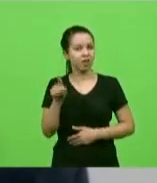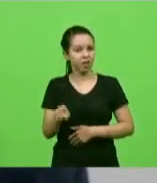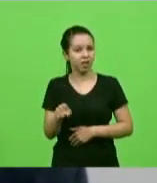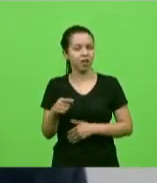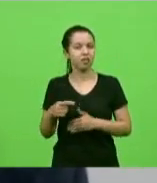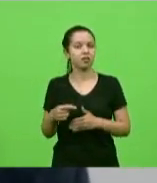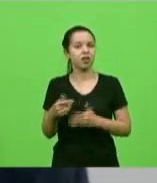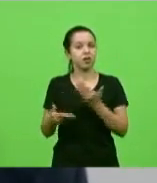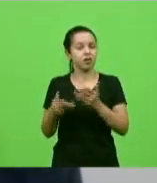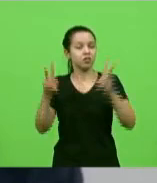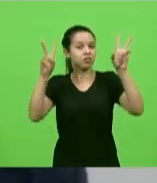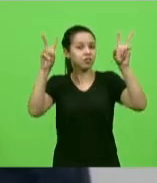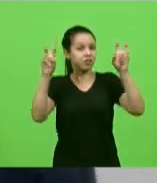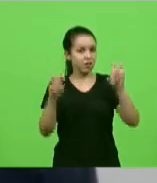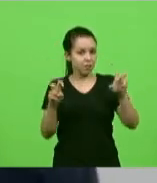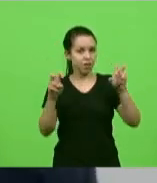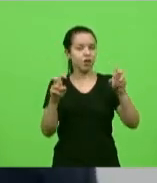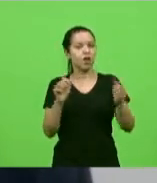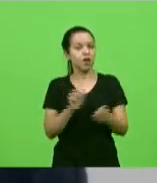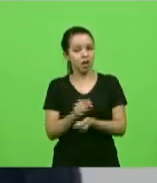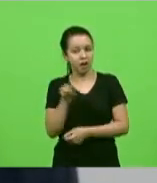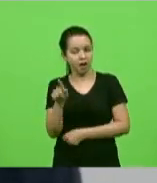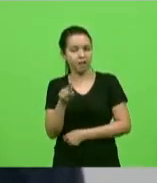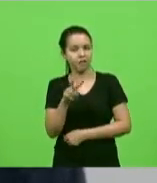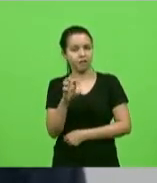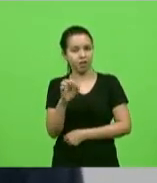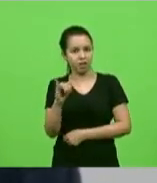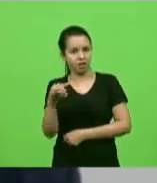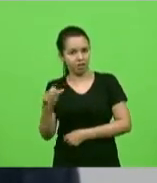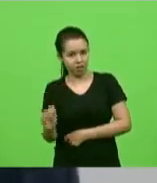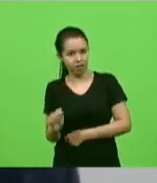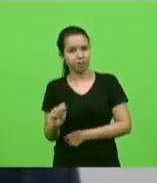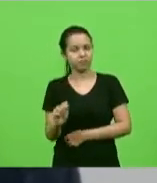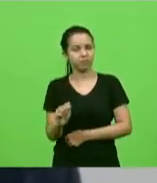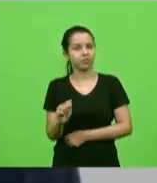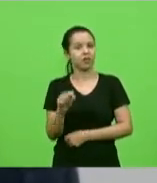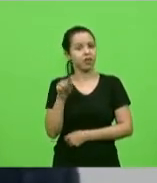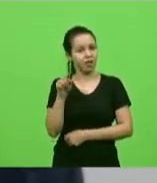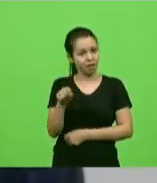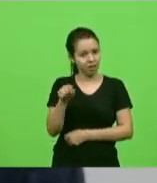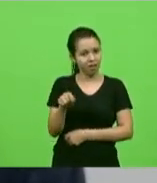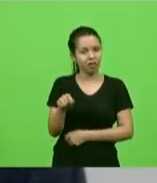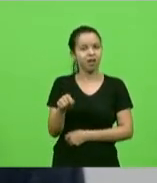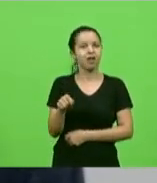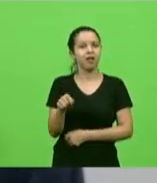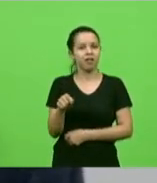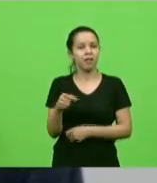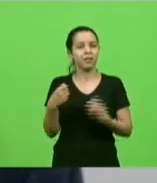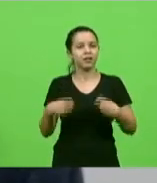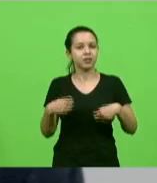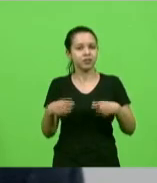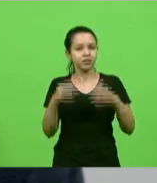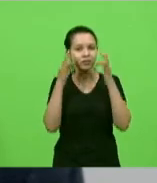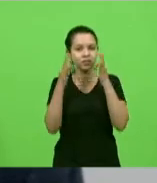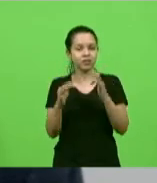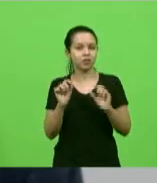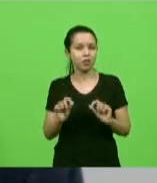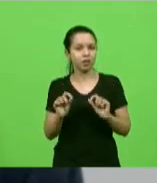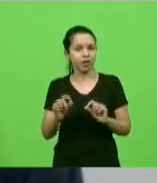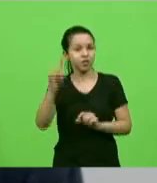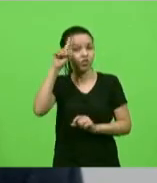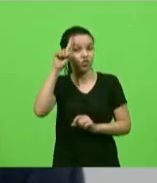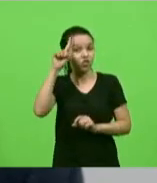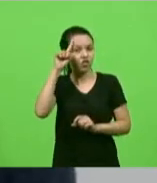estaria tratando da aquisição junto à Veiga Média. Observemos, para tal mistério, é a conotação das datas de entrega dos